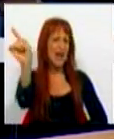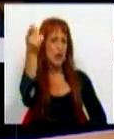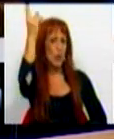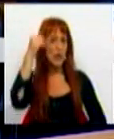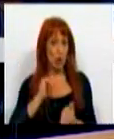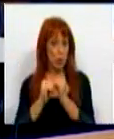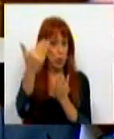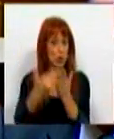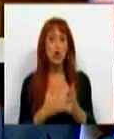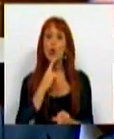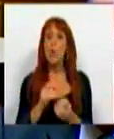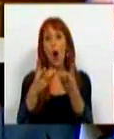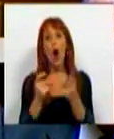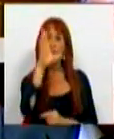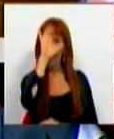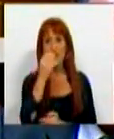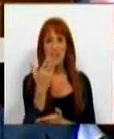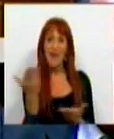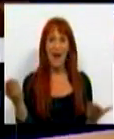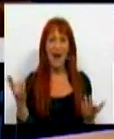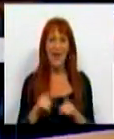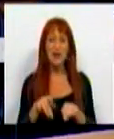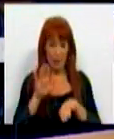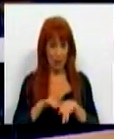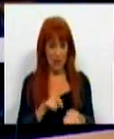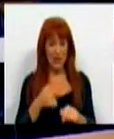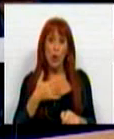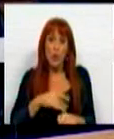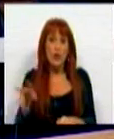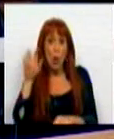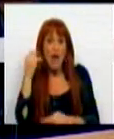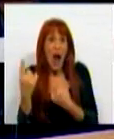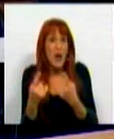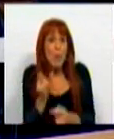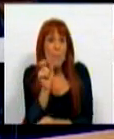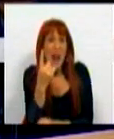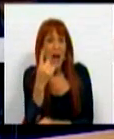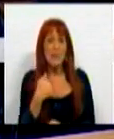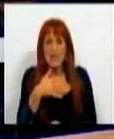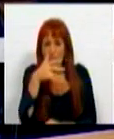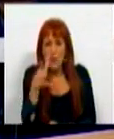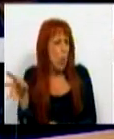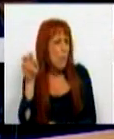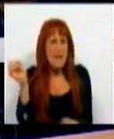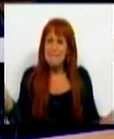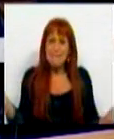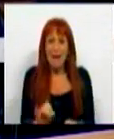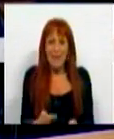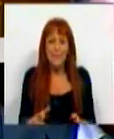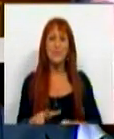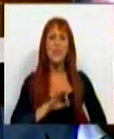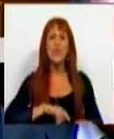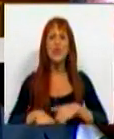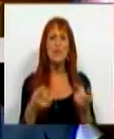um documento chamado Orçamento do Estado. E sobre esse eu gostava de ter ouvido alguma palavrinha, mas infelizmente não ouvi nenhuma. O